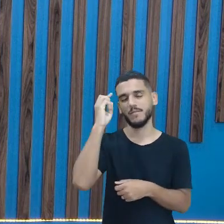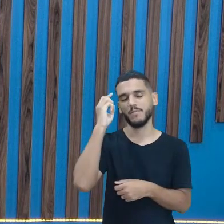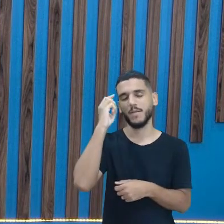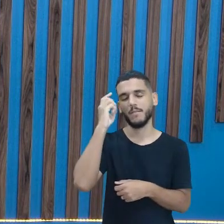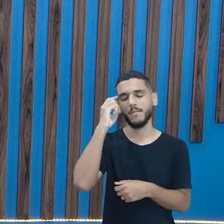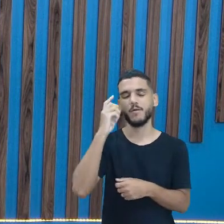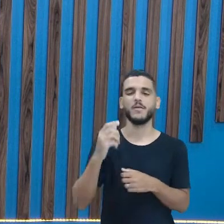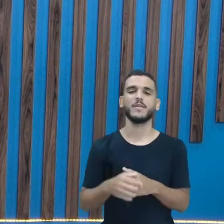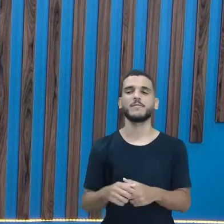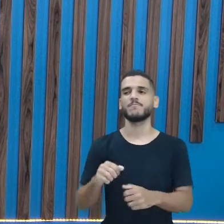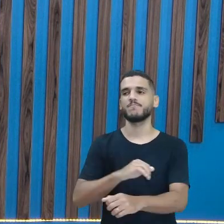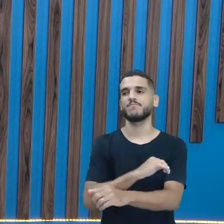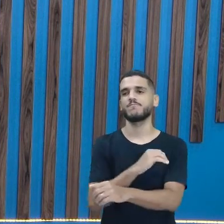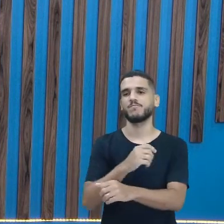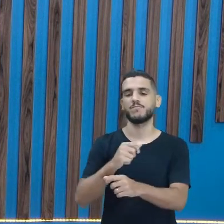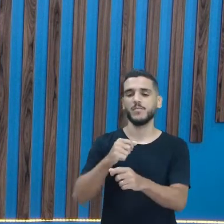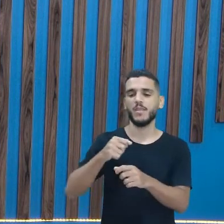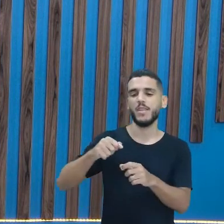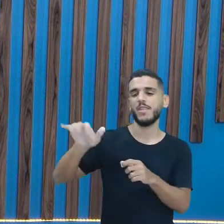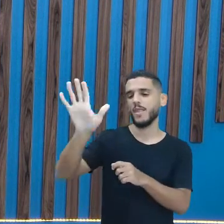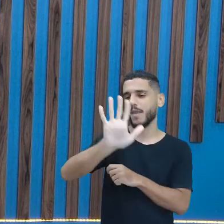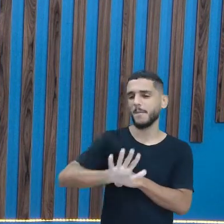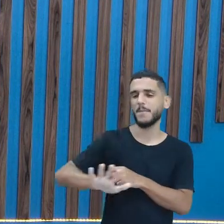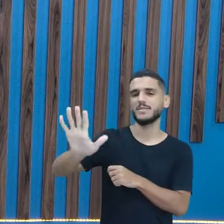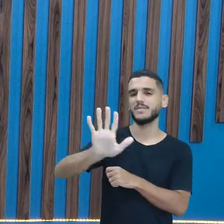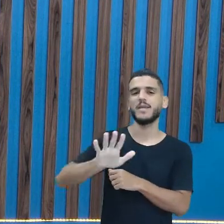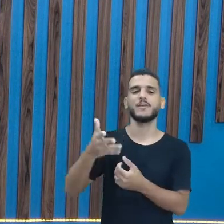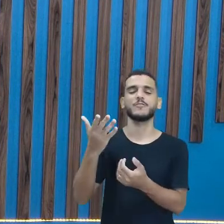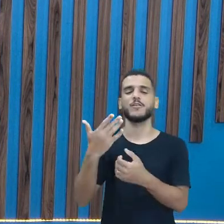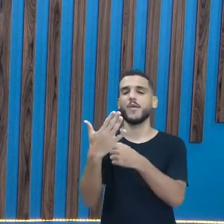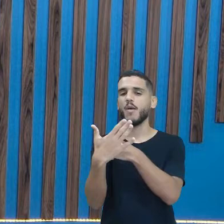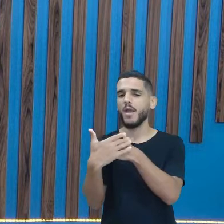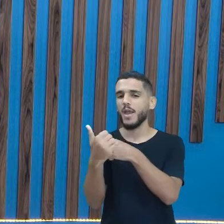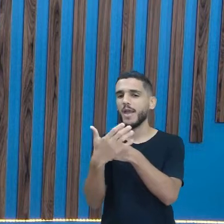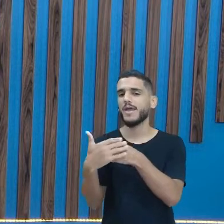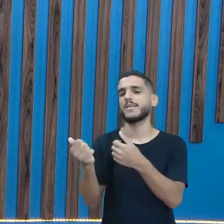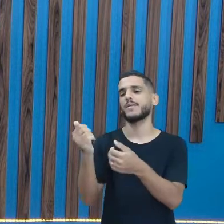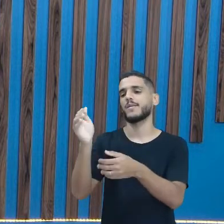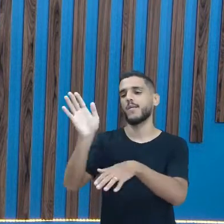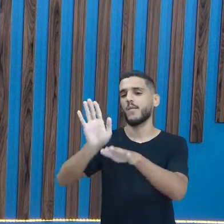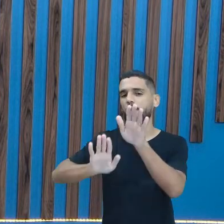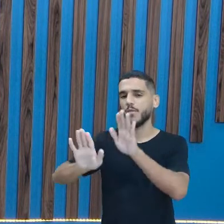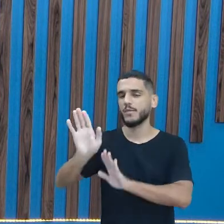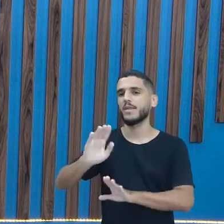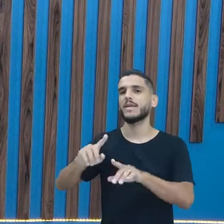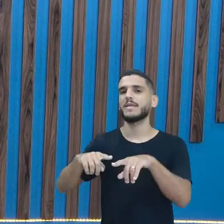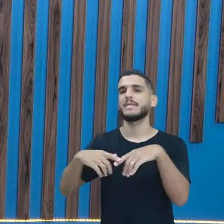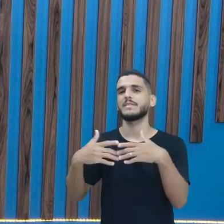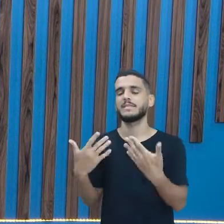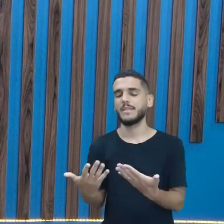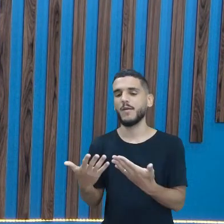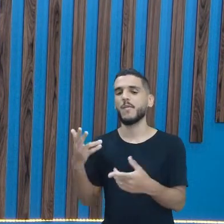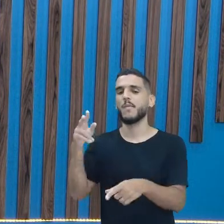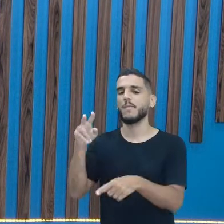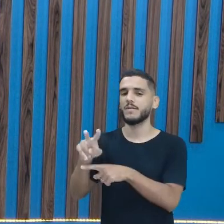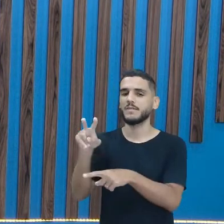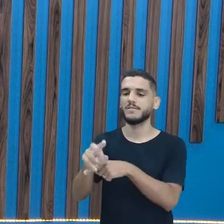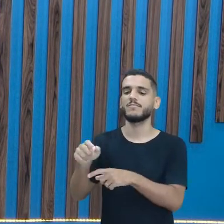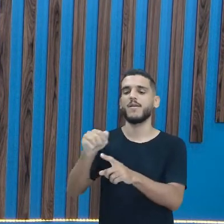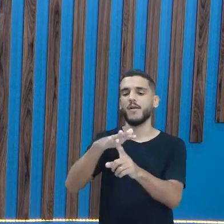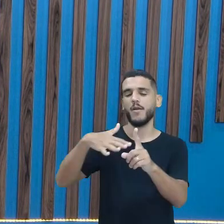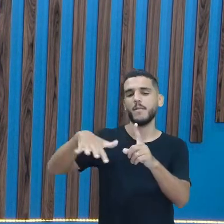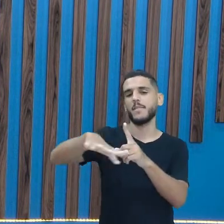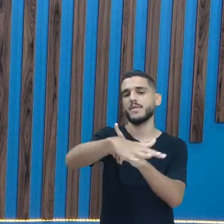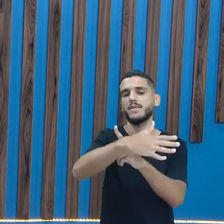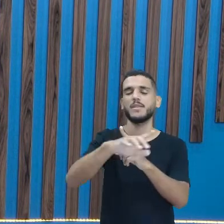né, com carinho, com cuidado, porque afinal, preservar o ambiente que vivemos é sinônimo de qualidade